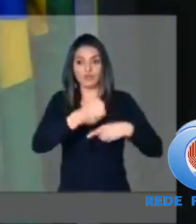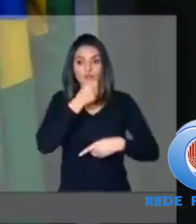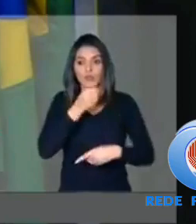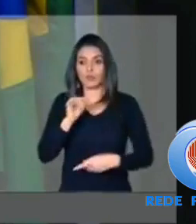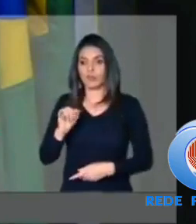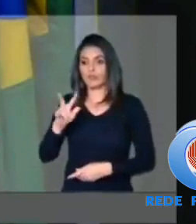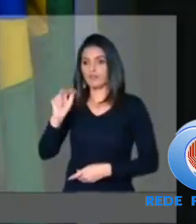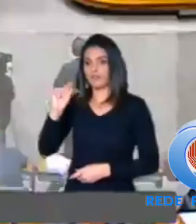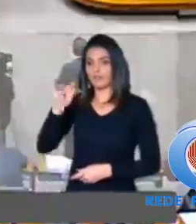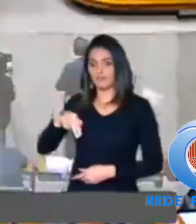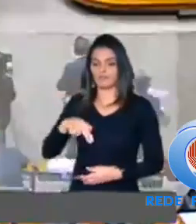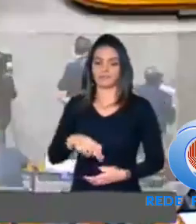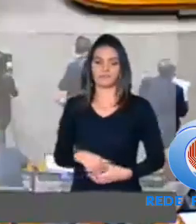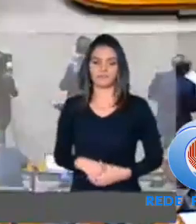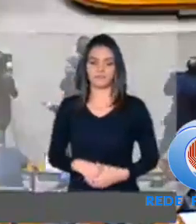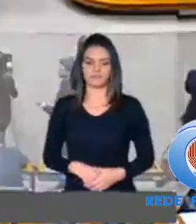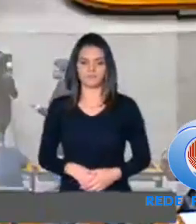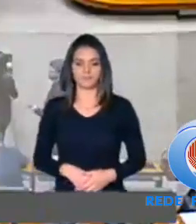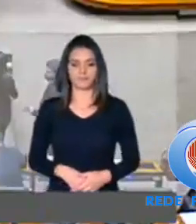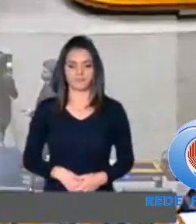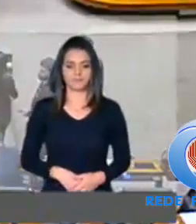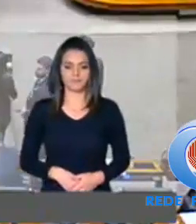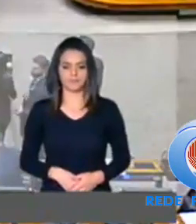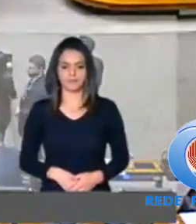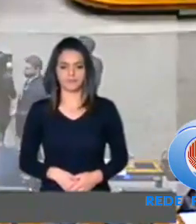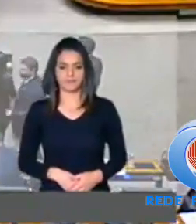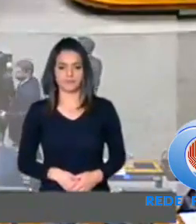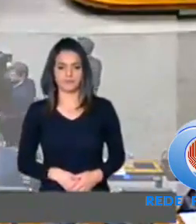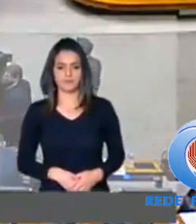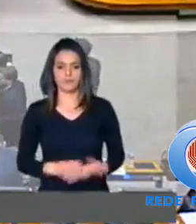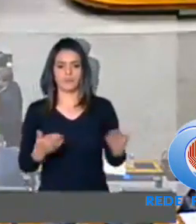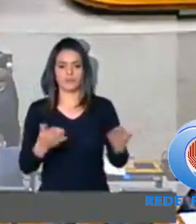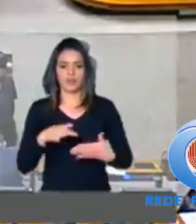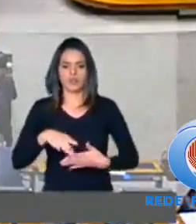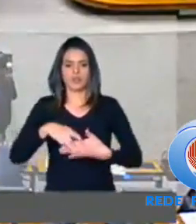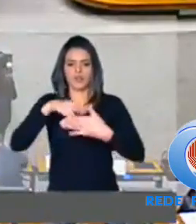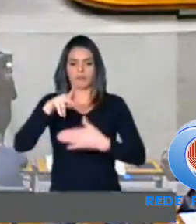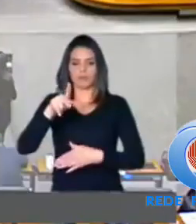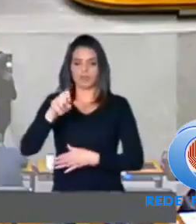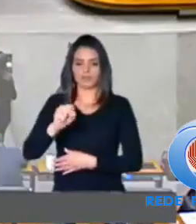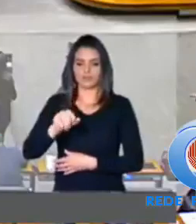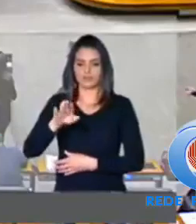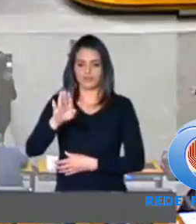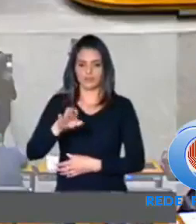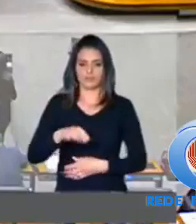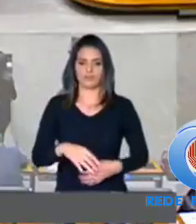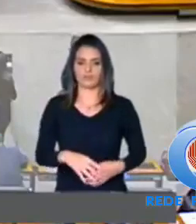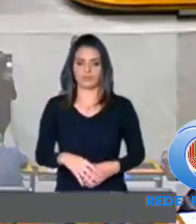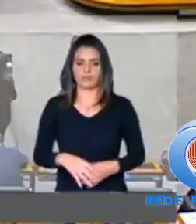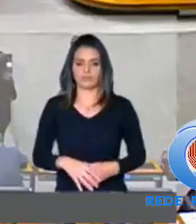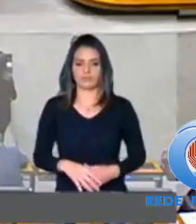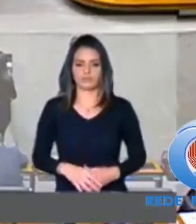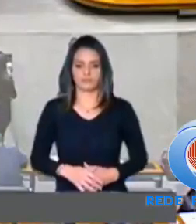Ivan Valente. Senhor presidente, pela liderança do PSB. Deputado Ivan Valente, primeiro.